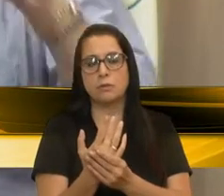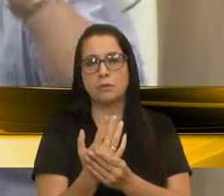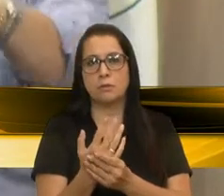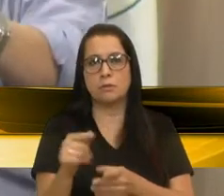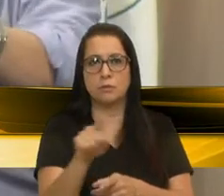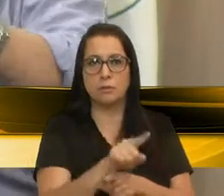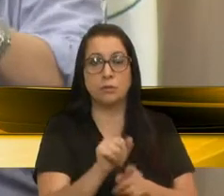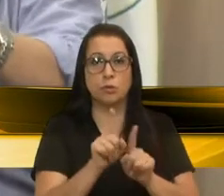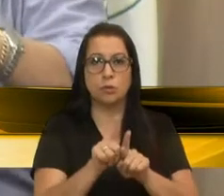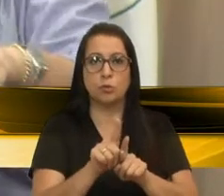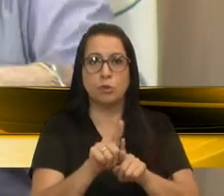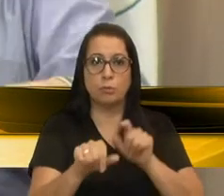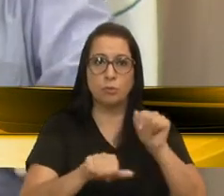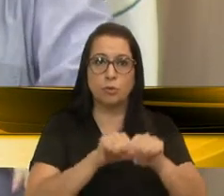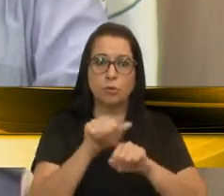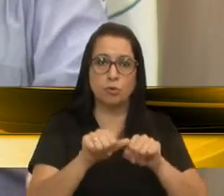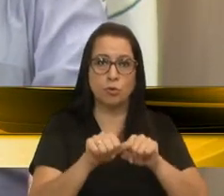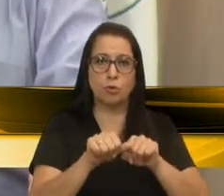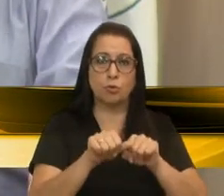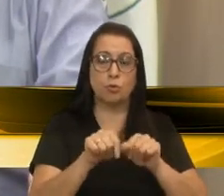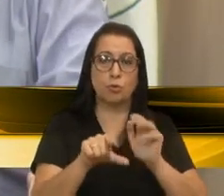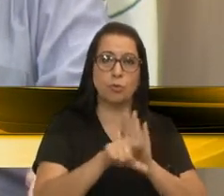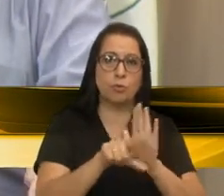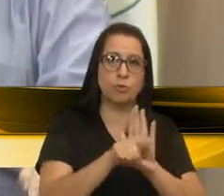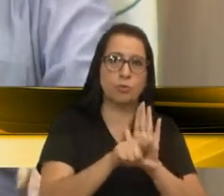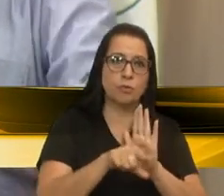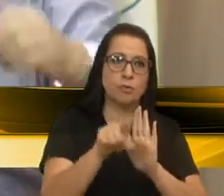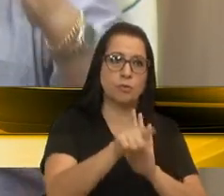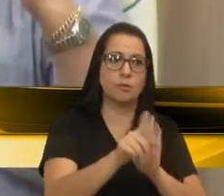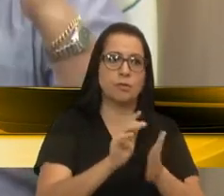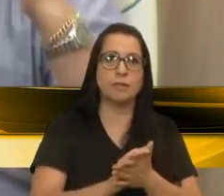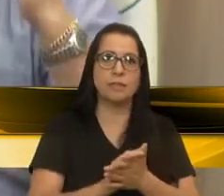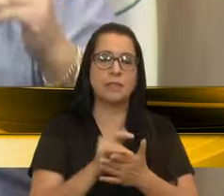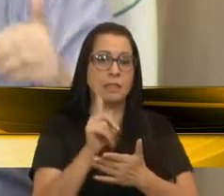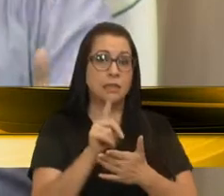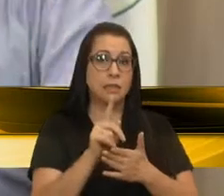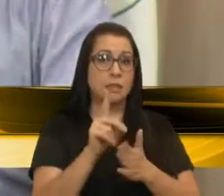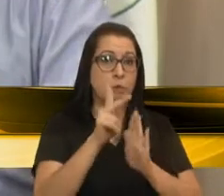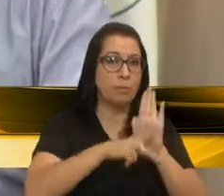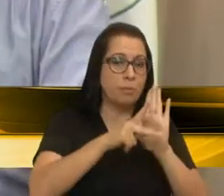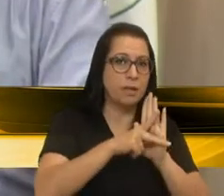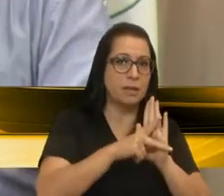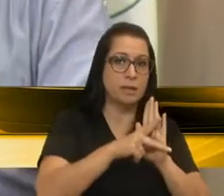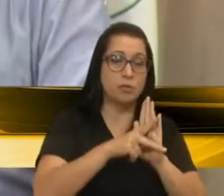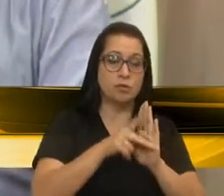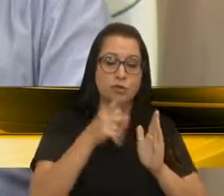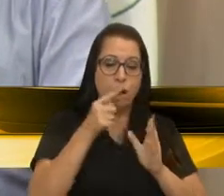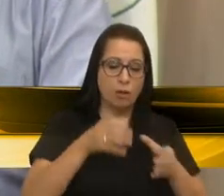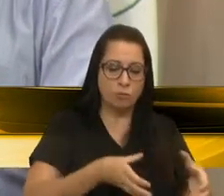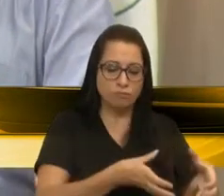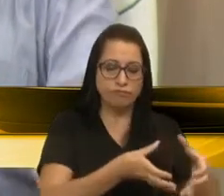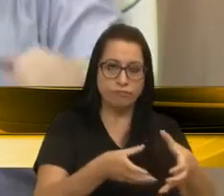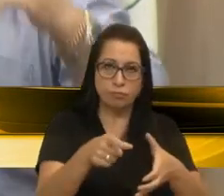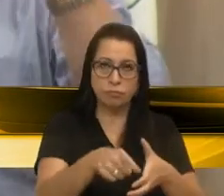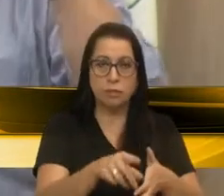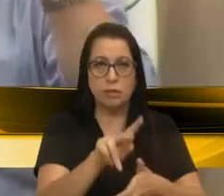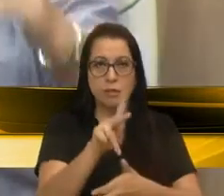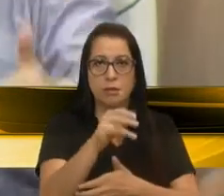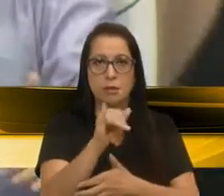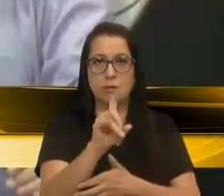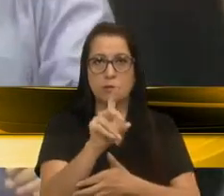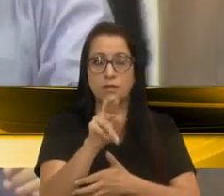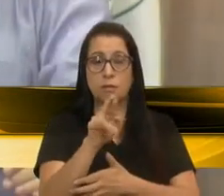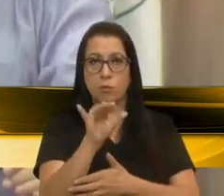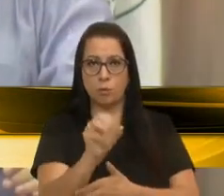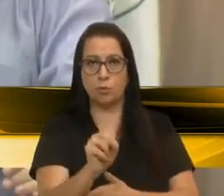e que depois se transformou em lei nessa casa, e o plano de recursos hídricos, que também foi